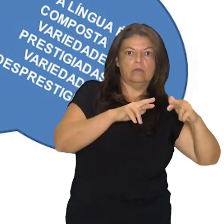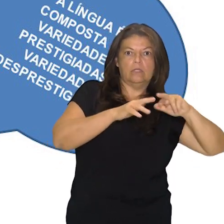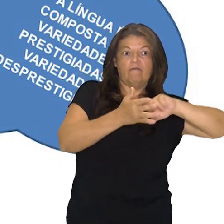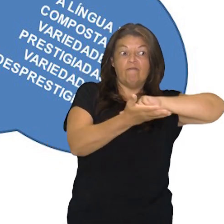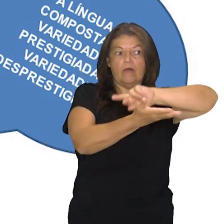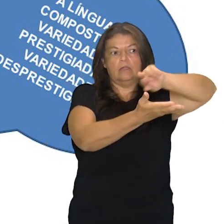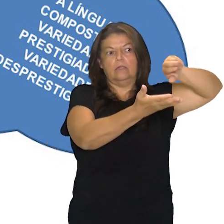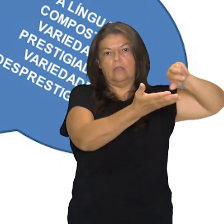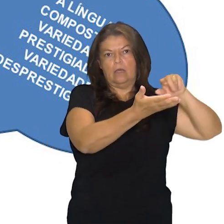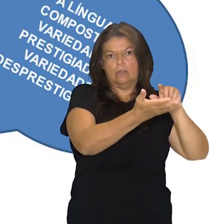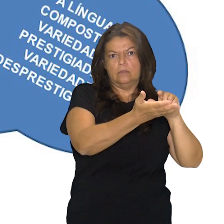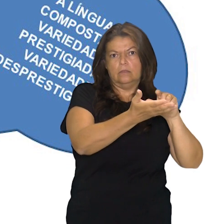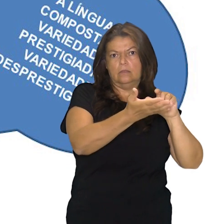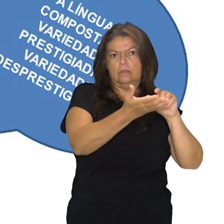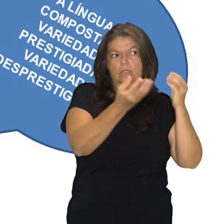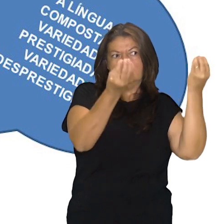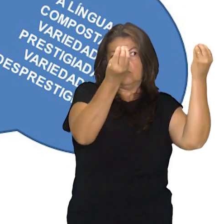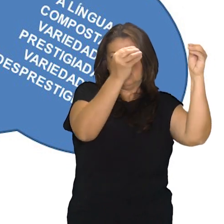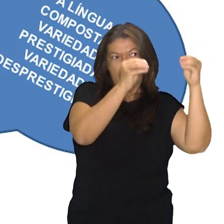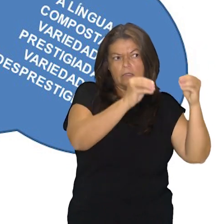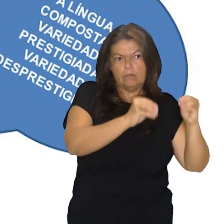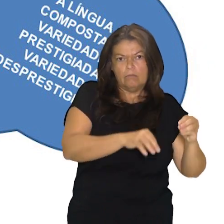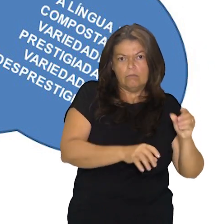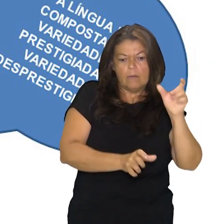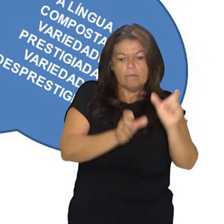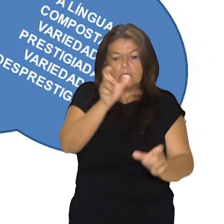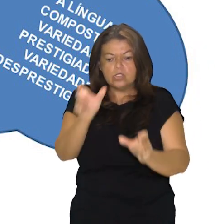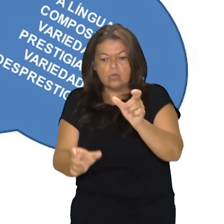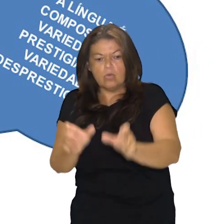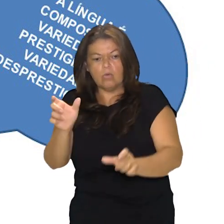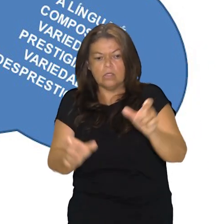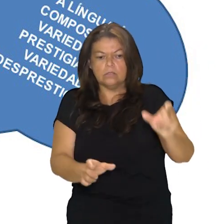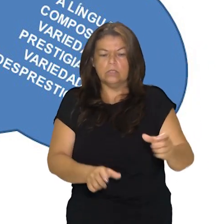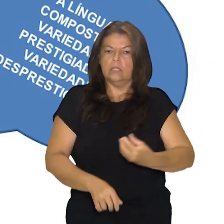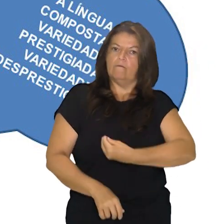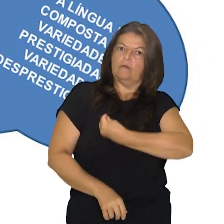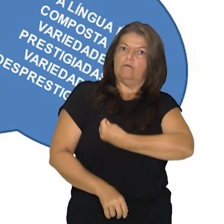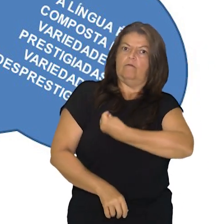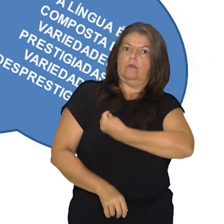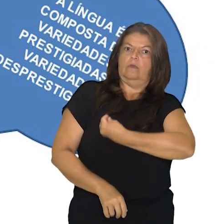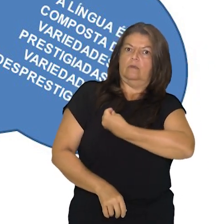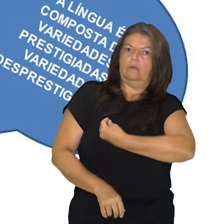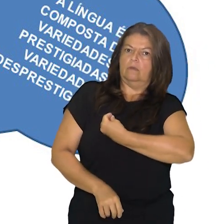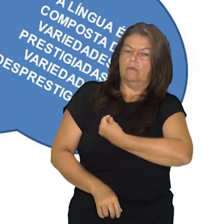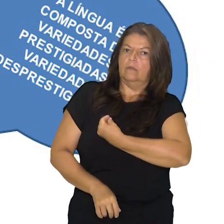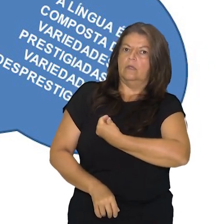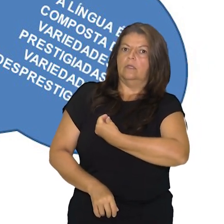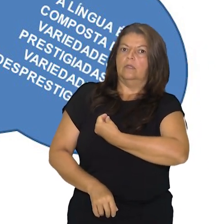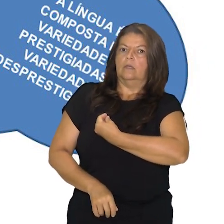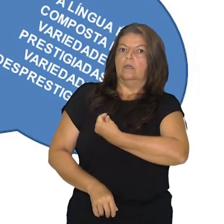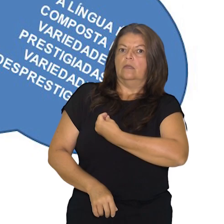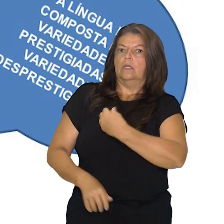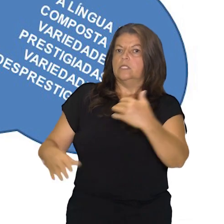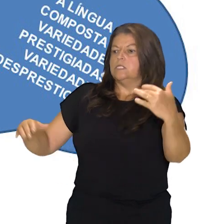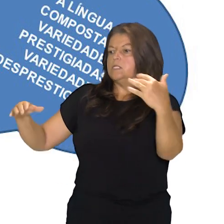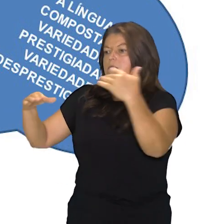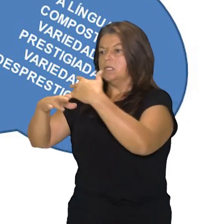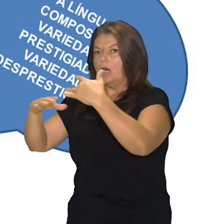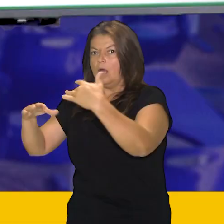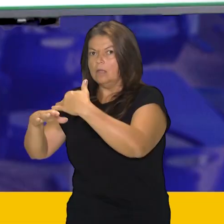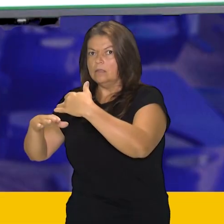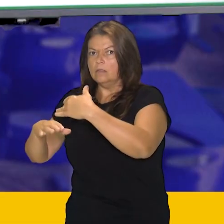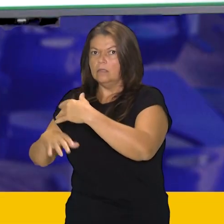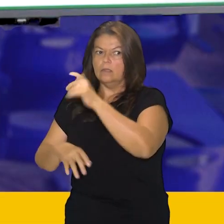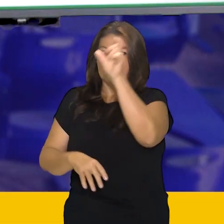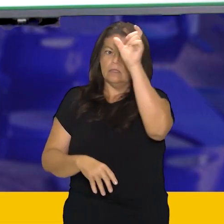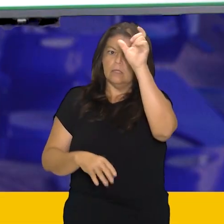são as formas diferentes das pessoas que vivem na situação de urbanidade e